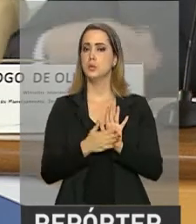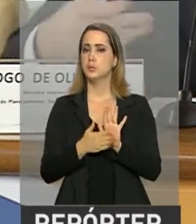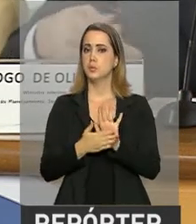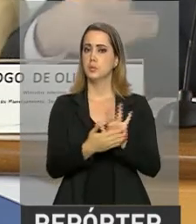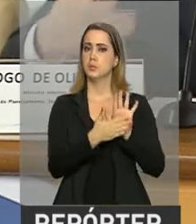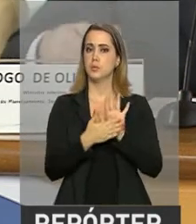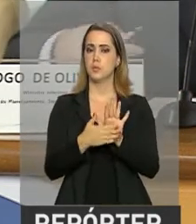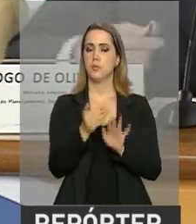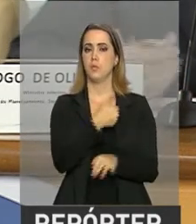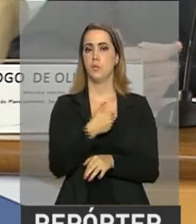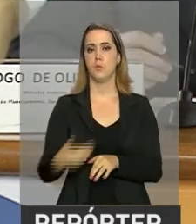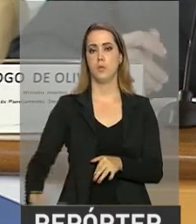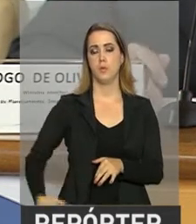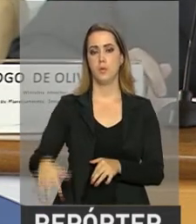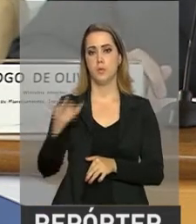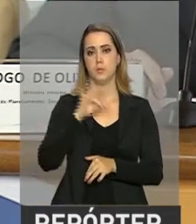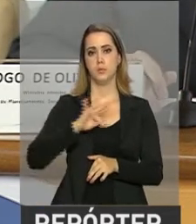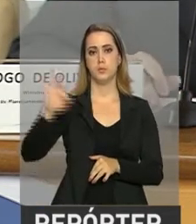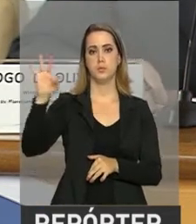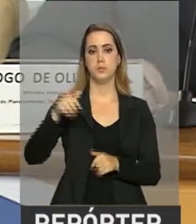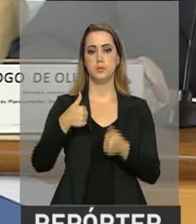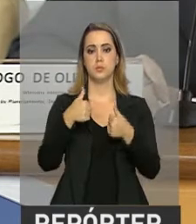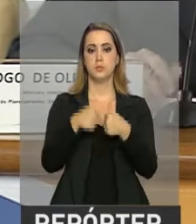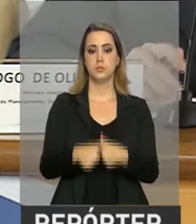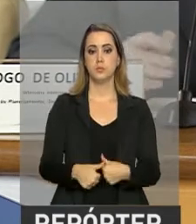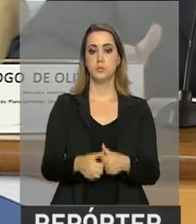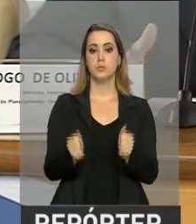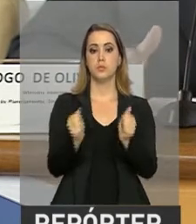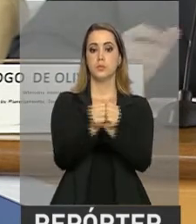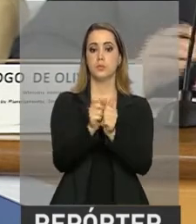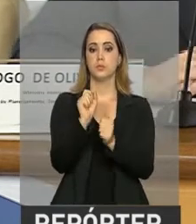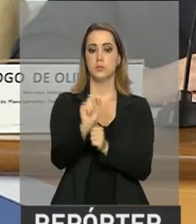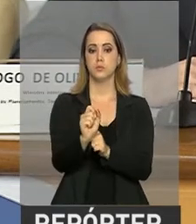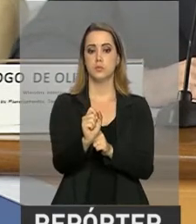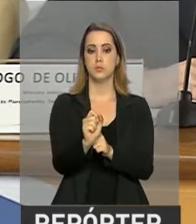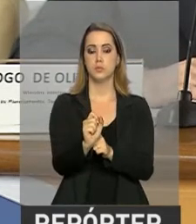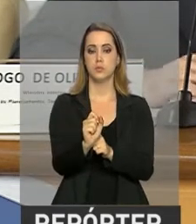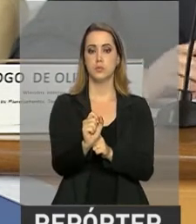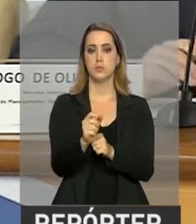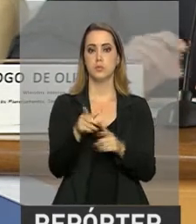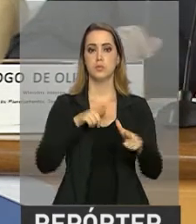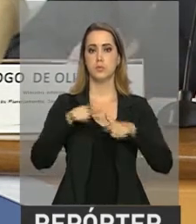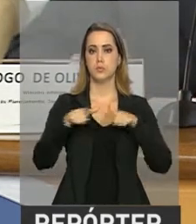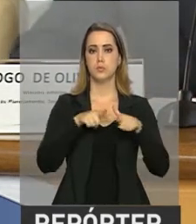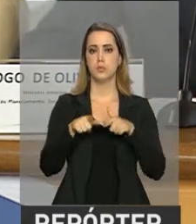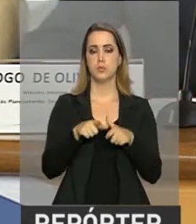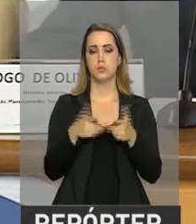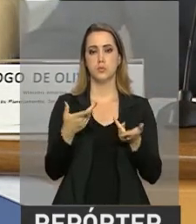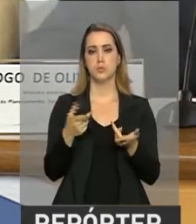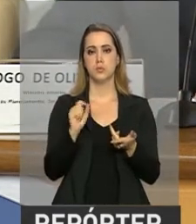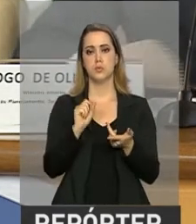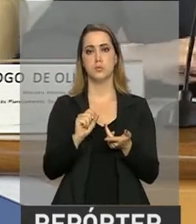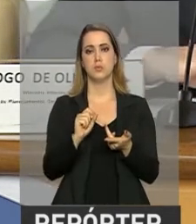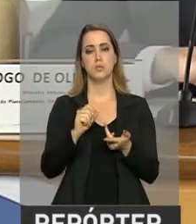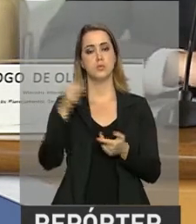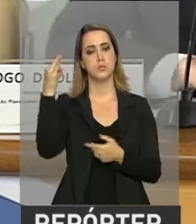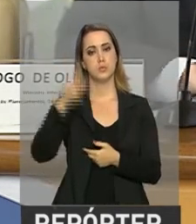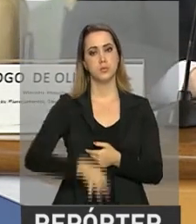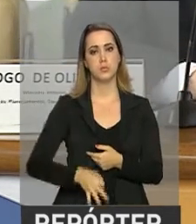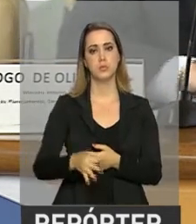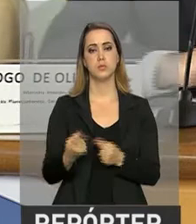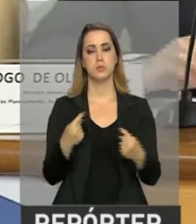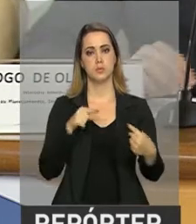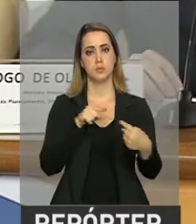que o governo federal está ativo está atuando de maneira é bastante decidida